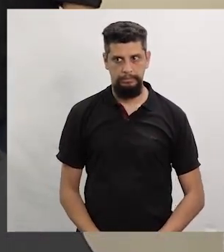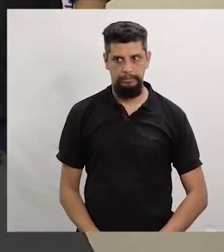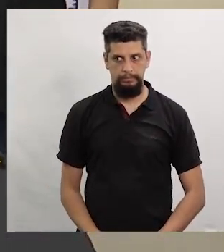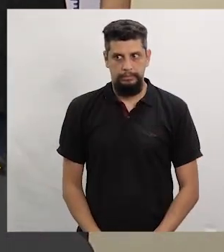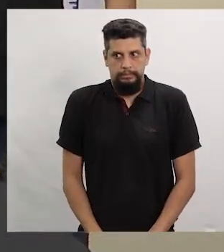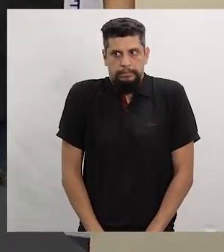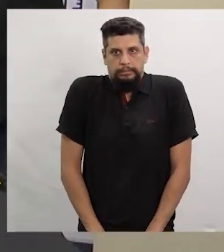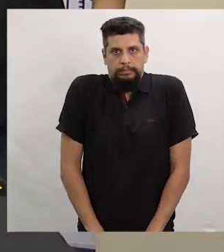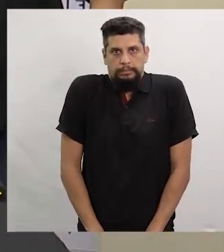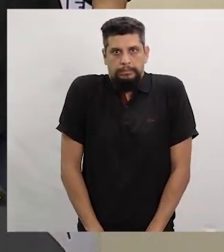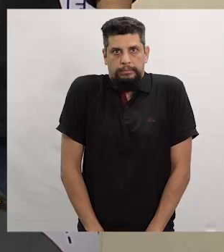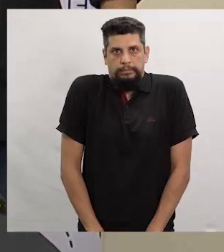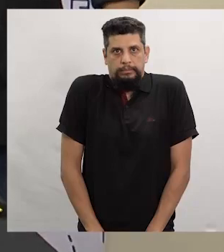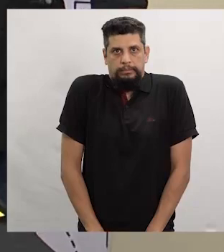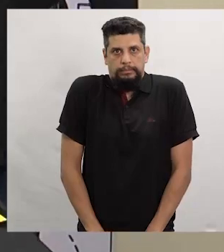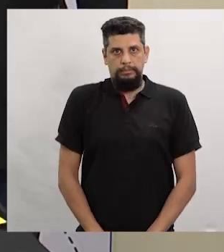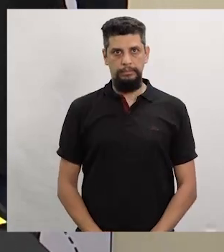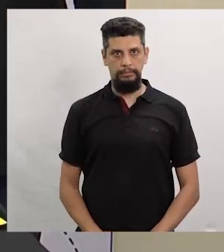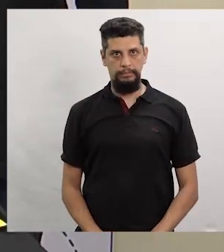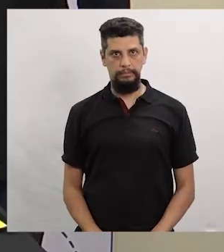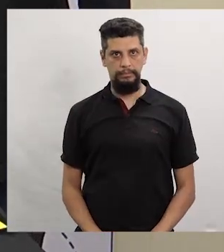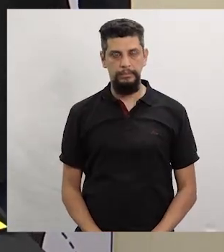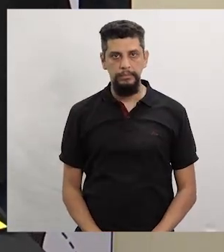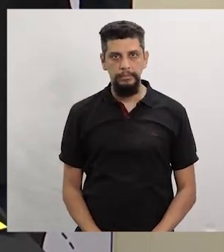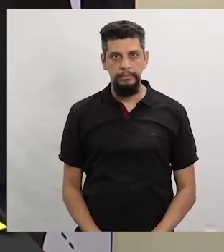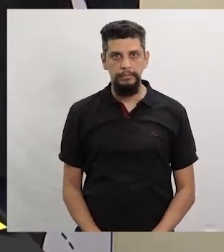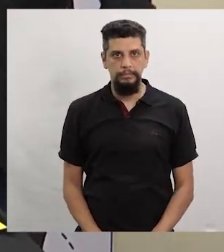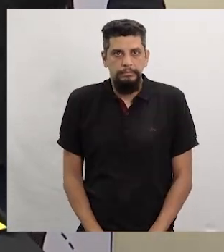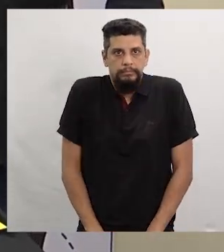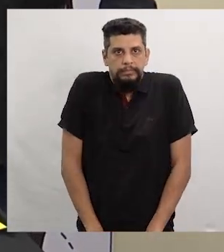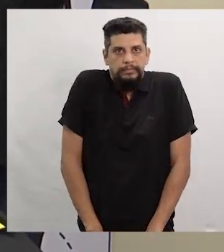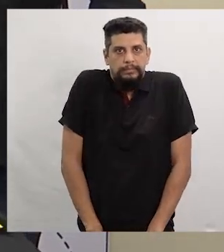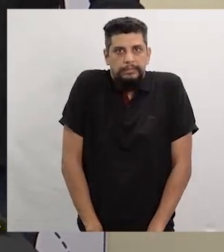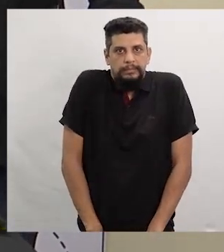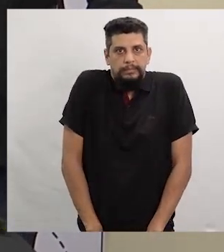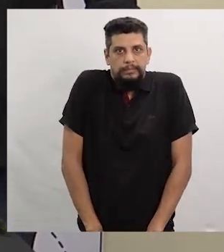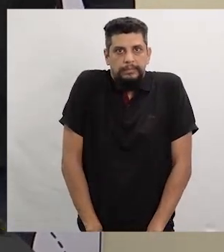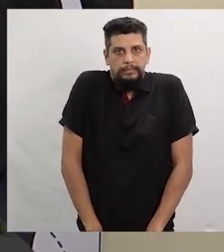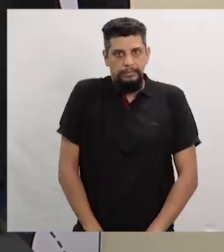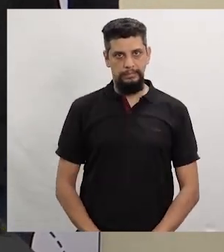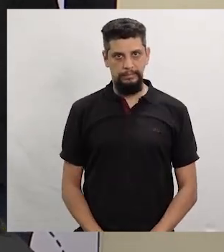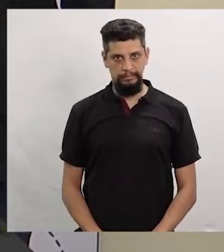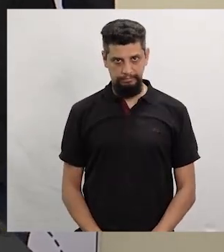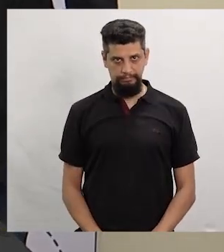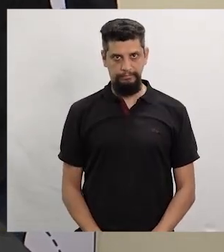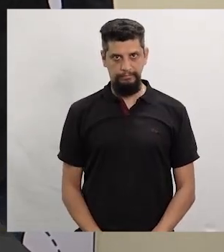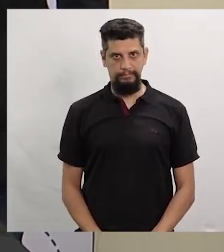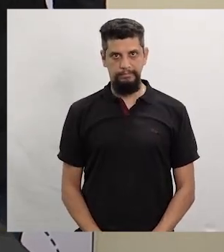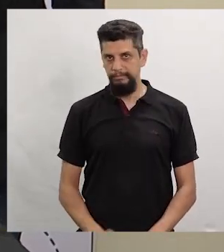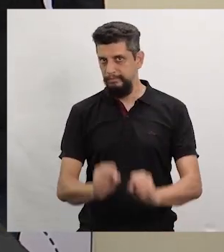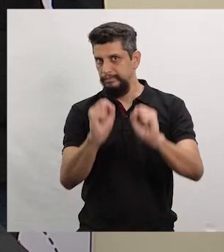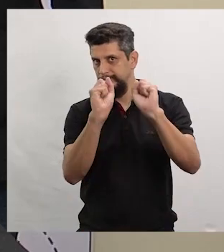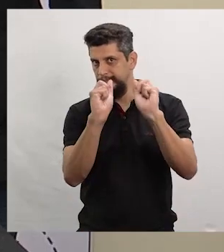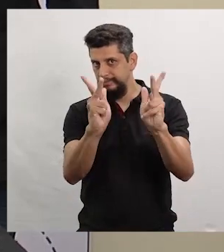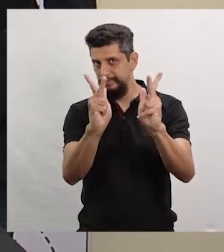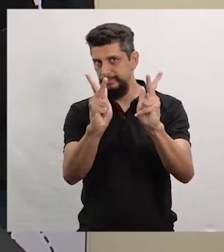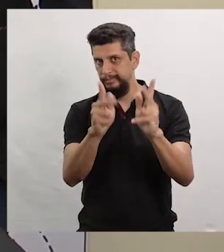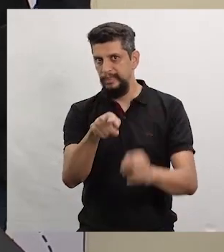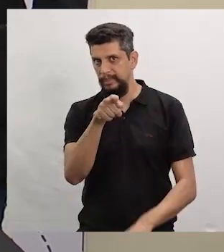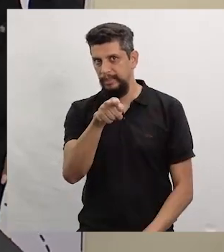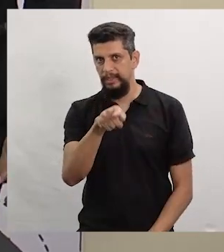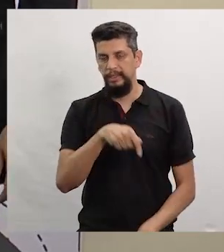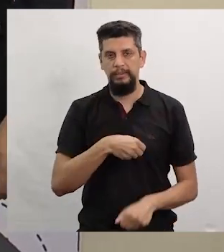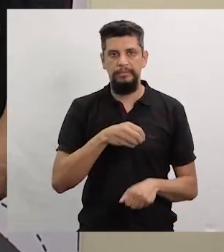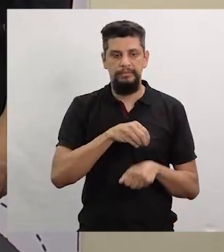ombro subir descer subir descer ok